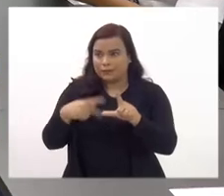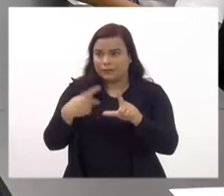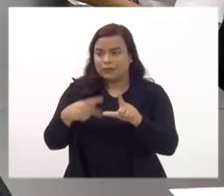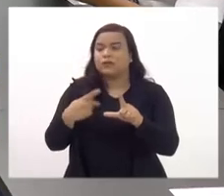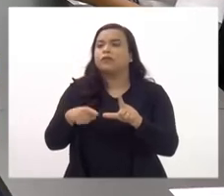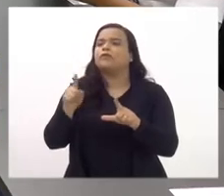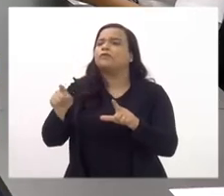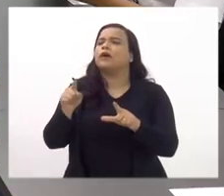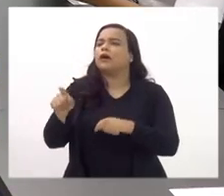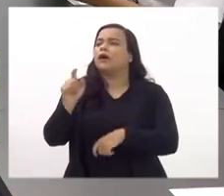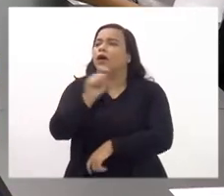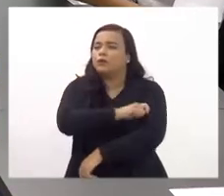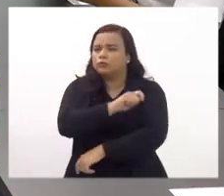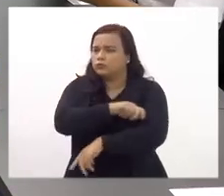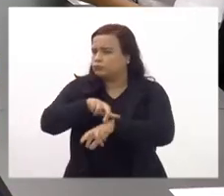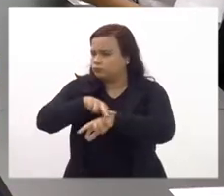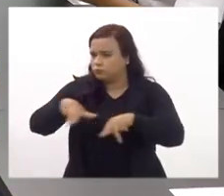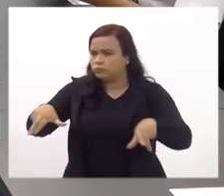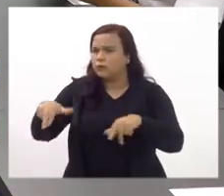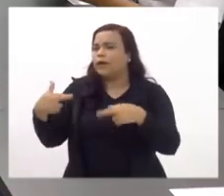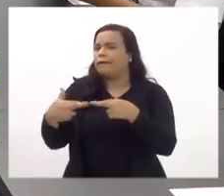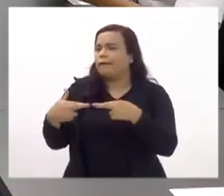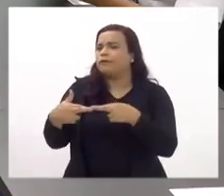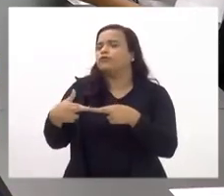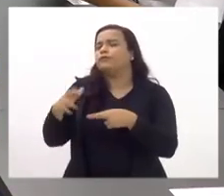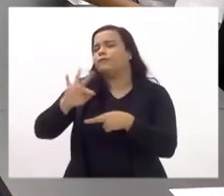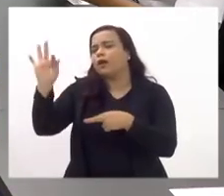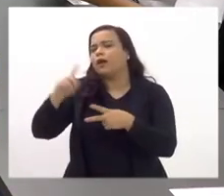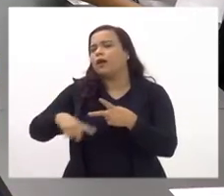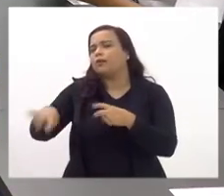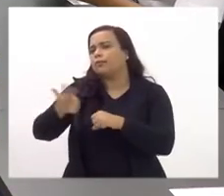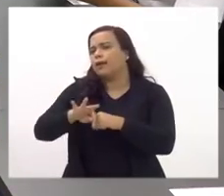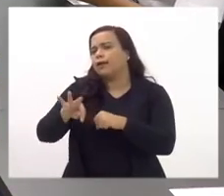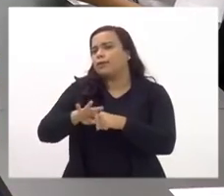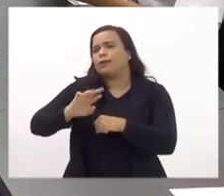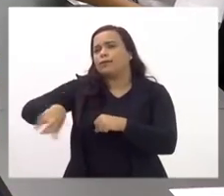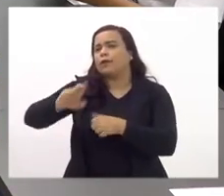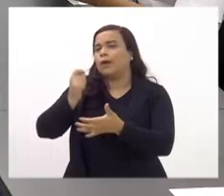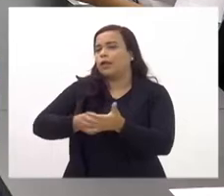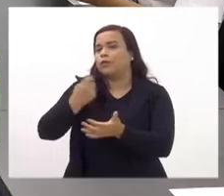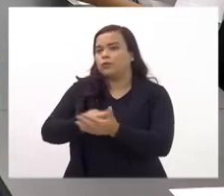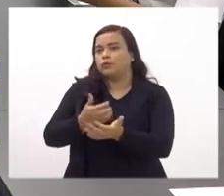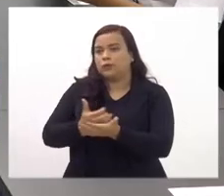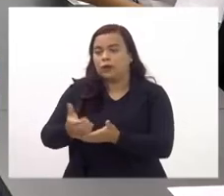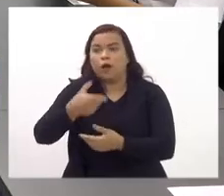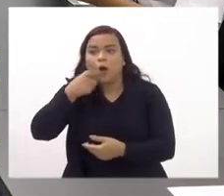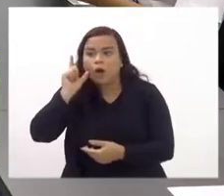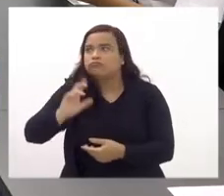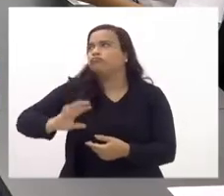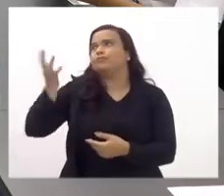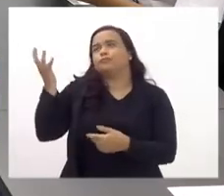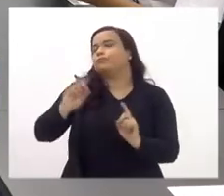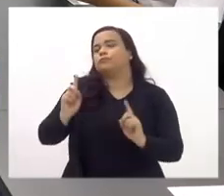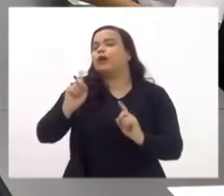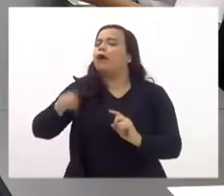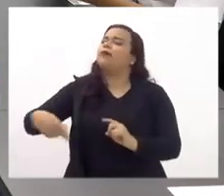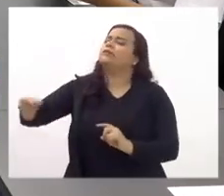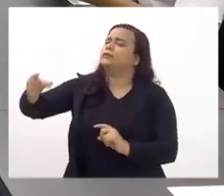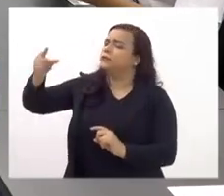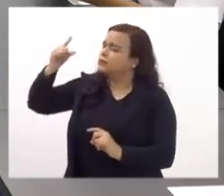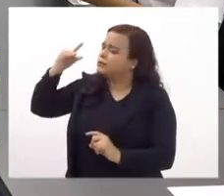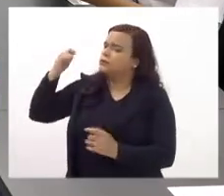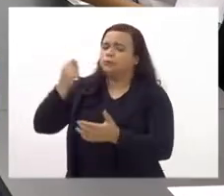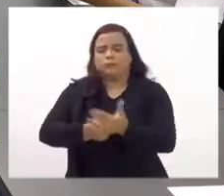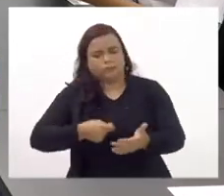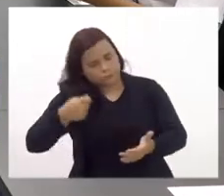mas estudantes da rede federal, da rede técnica, não começou ontem, né? É uma luta antiga que nós estamos aí. A luta